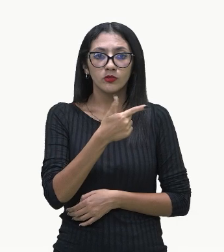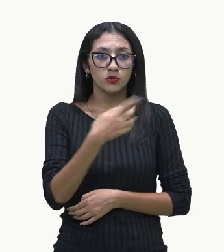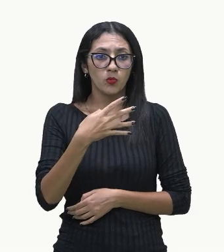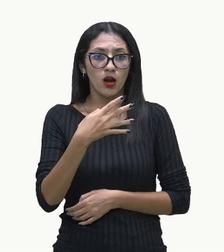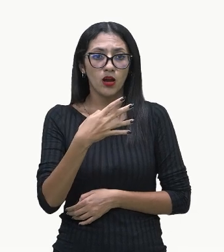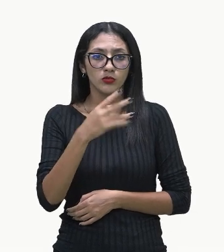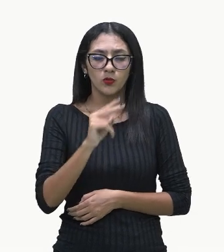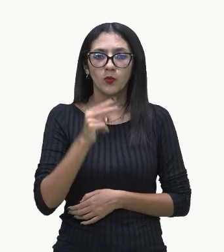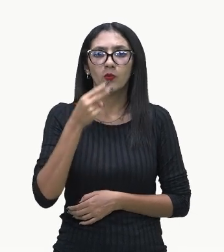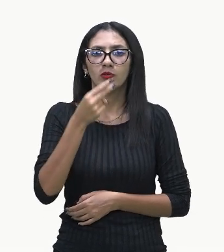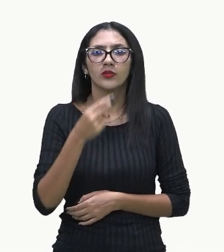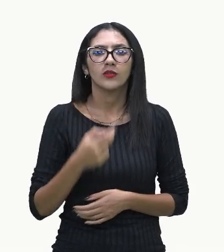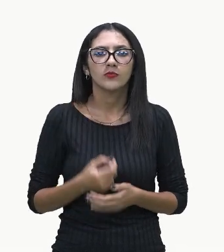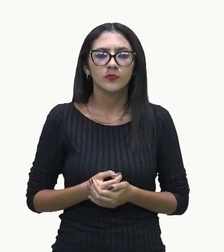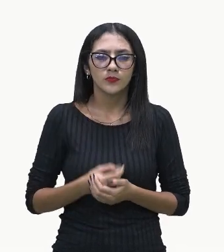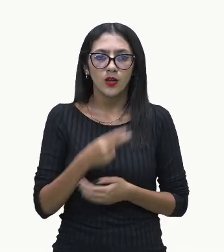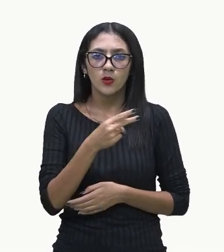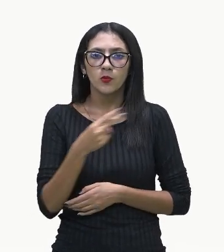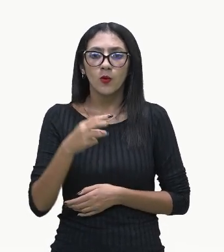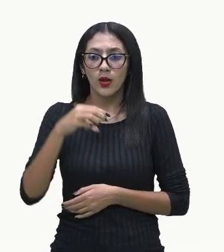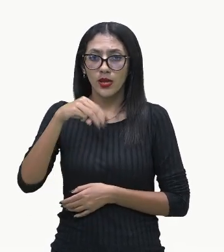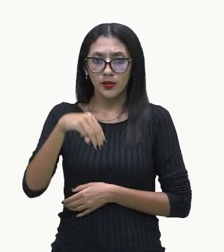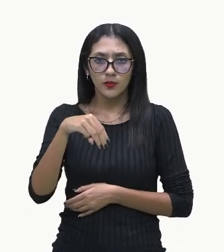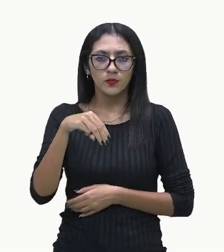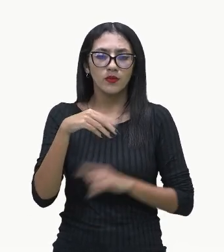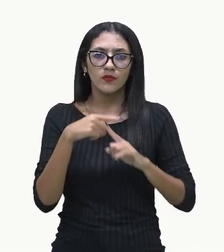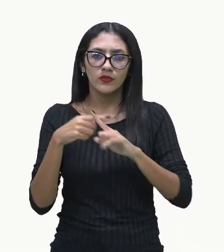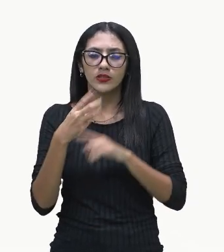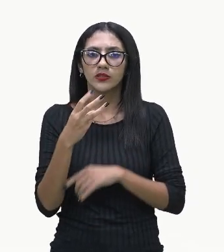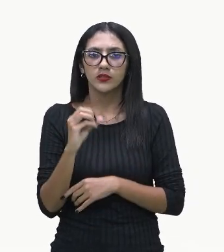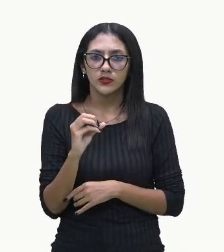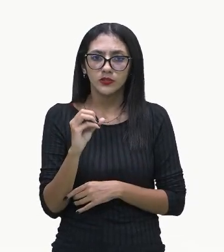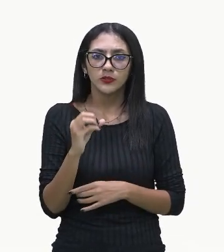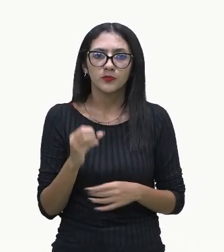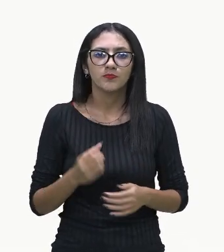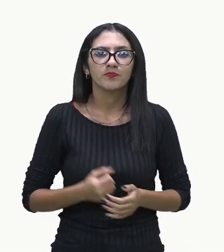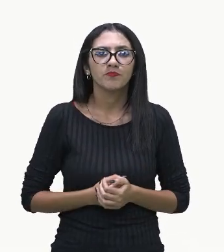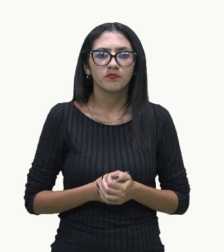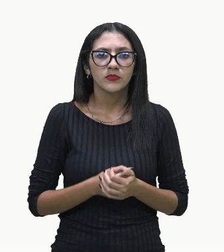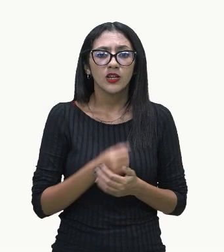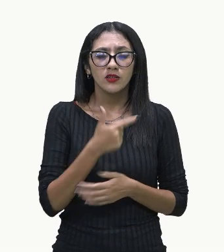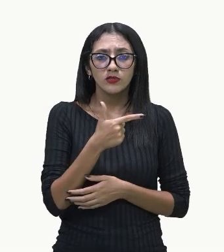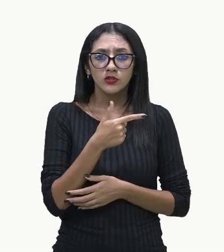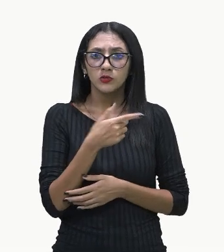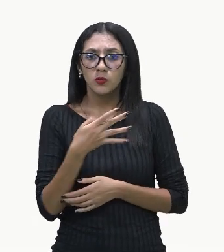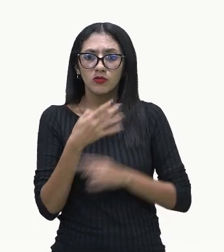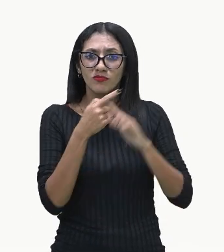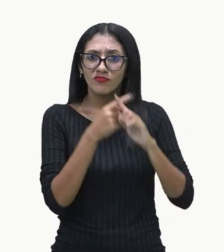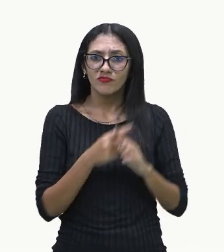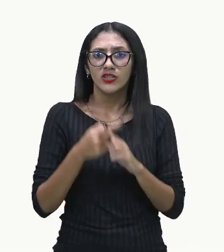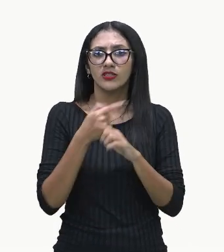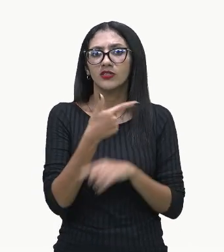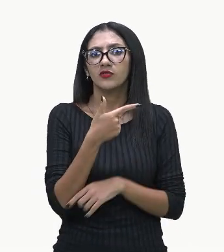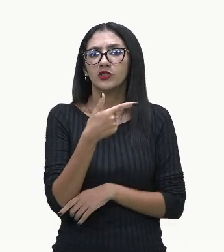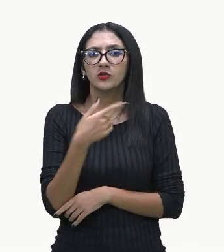vai ser M vezes 30. 24 ao quadrado é 24 vezes